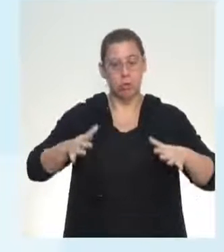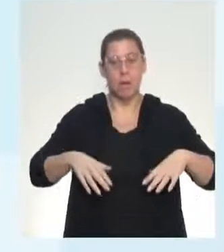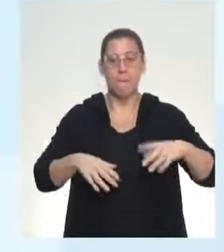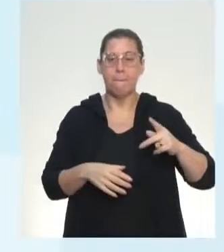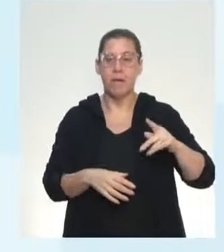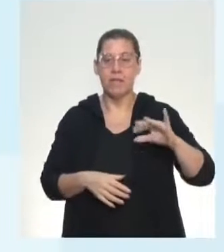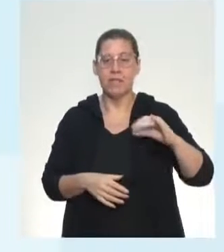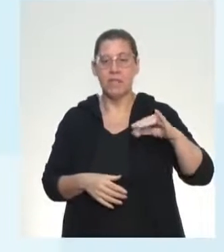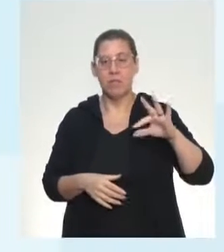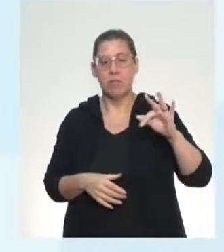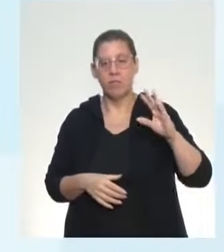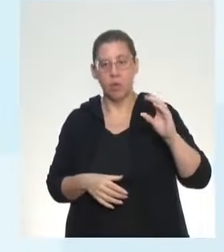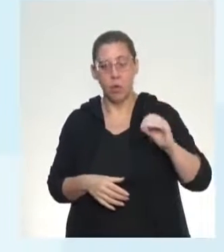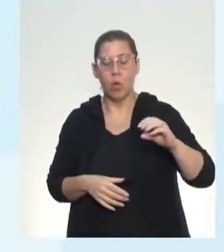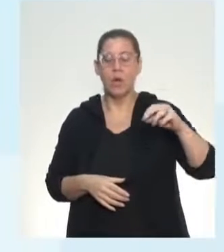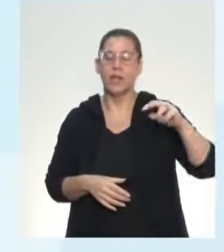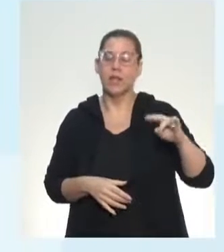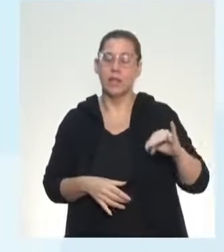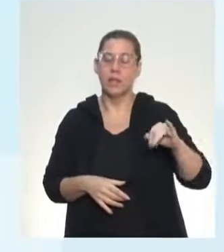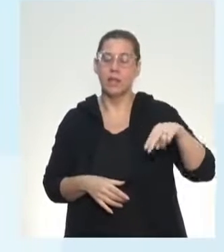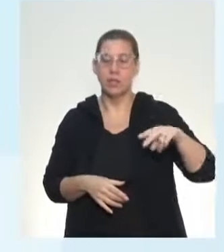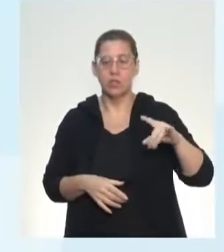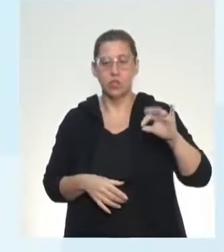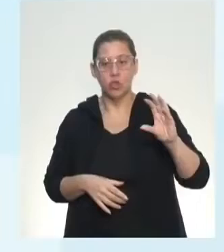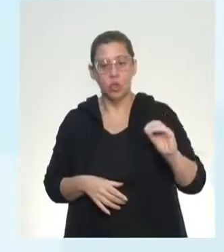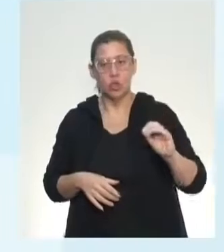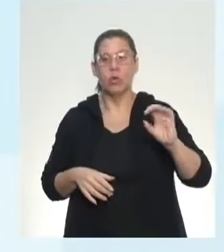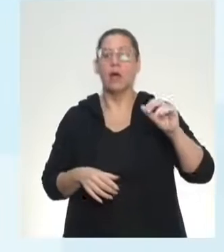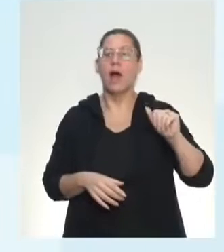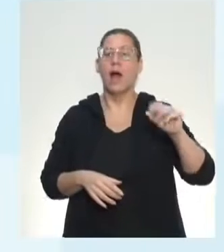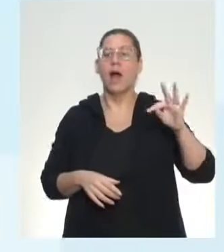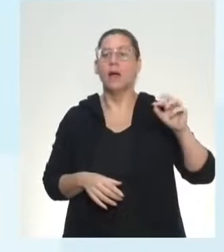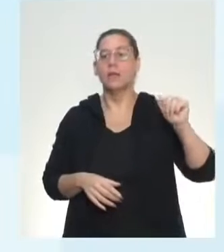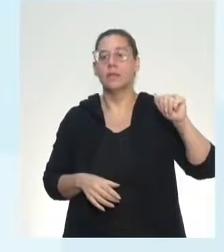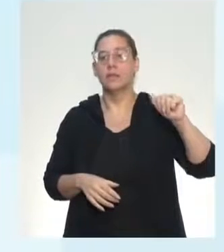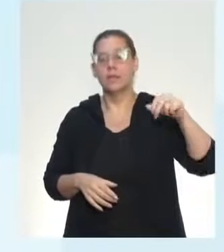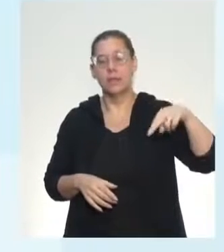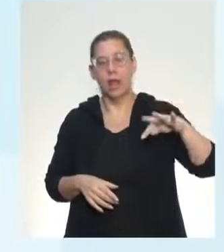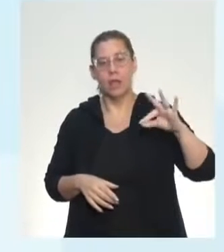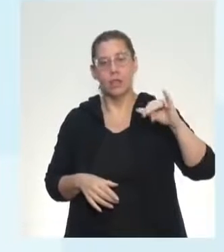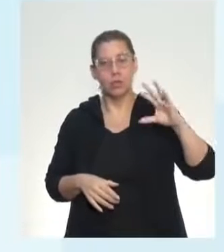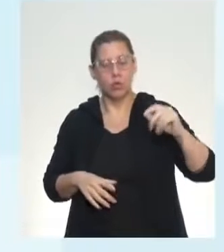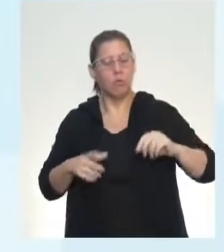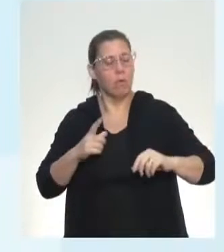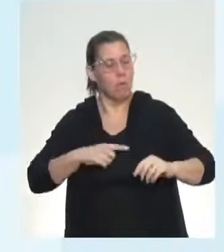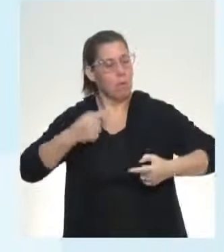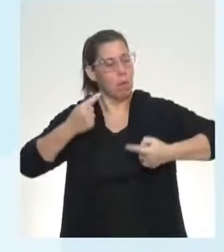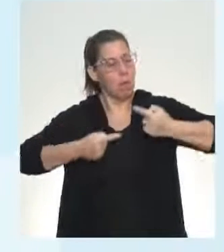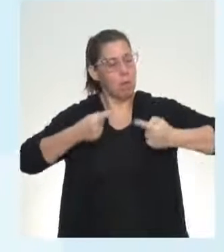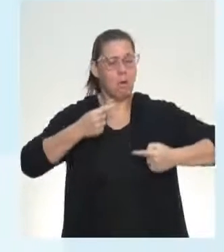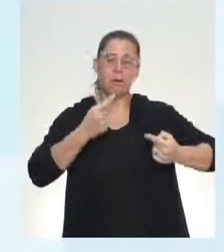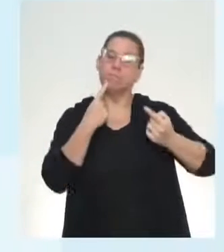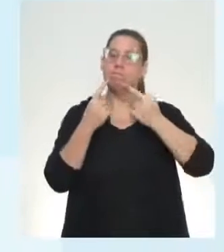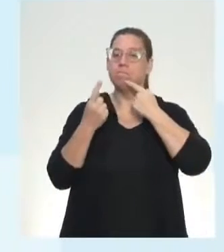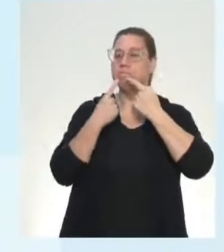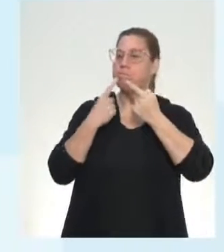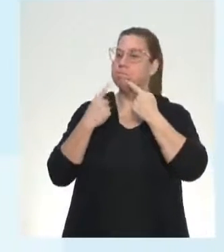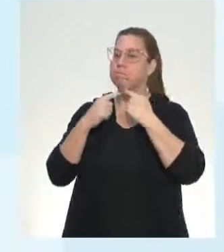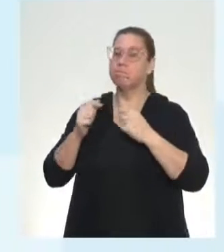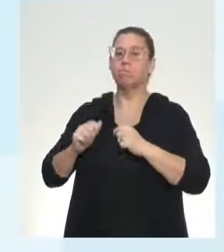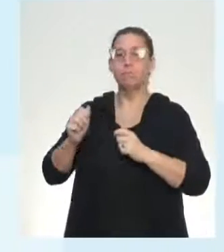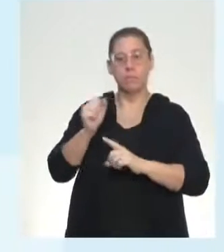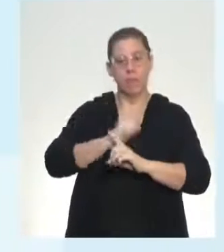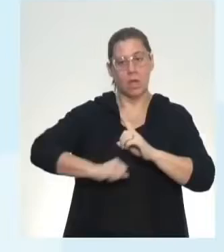e Pacífico. O objetivo da aula é propor reflexões e diálogos sobre as sociedades africanas